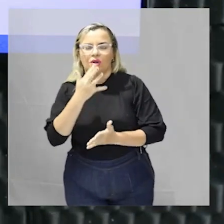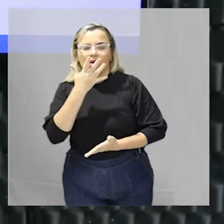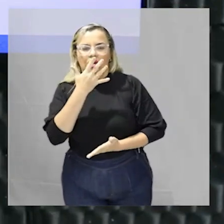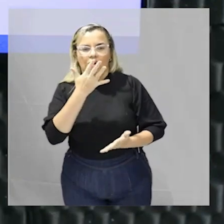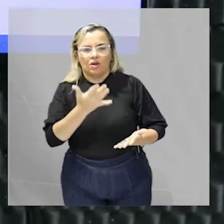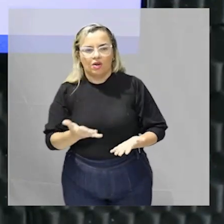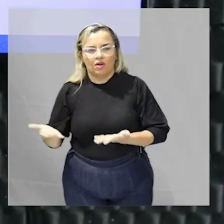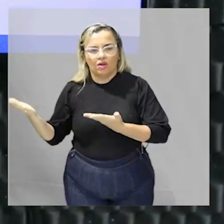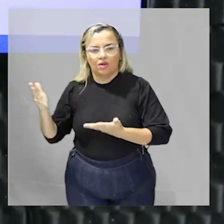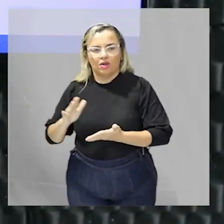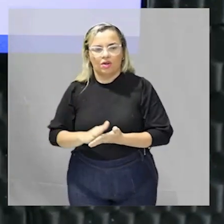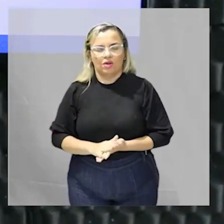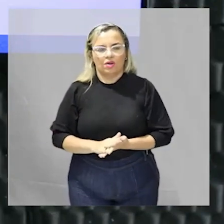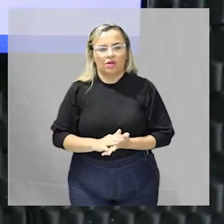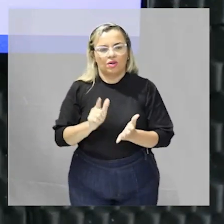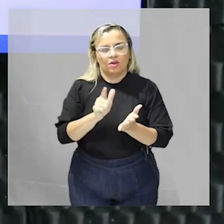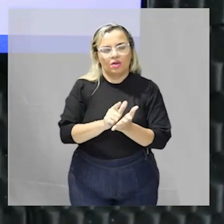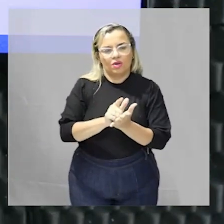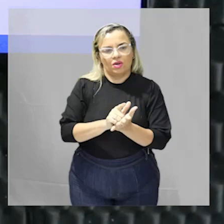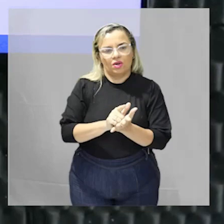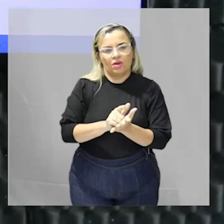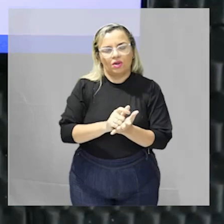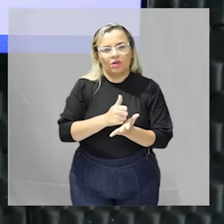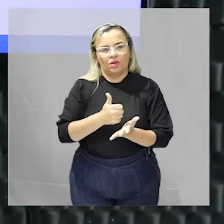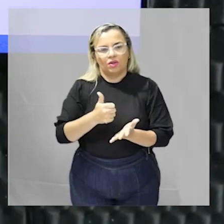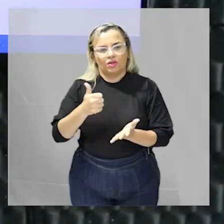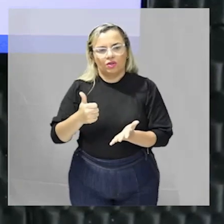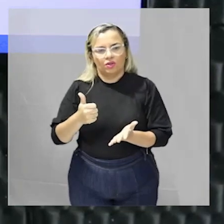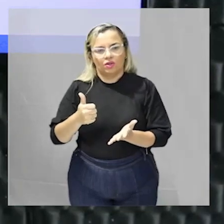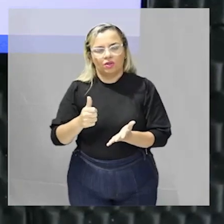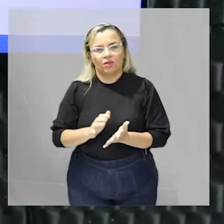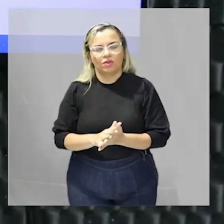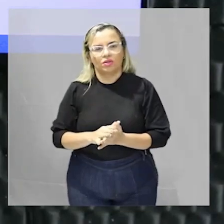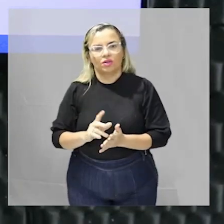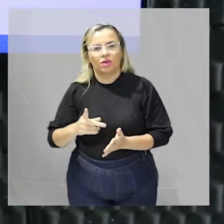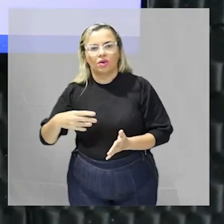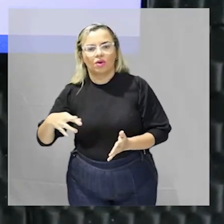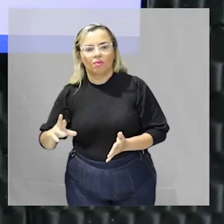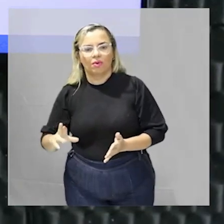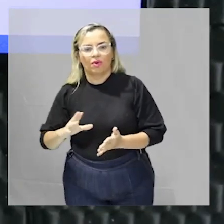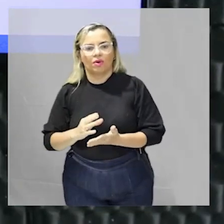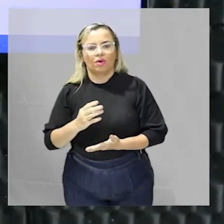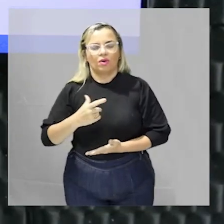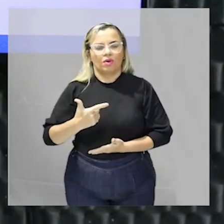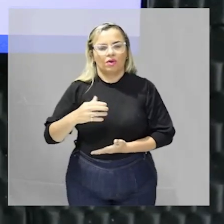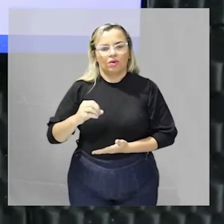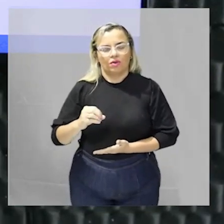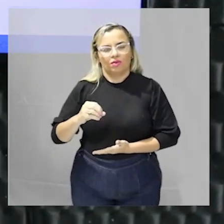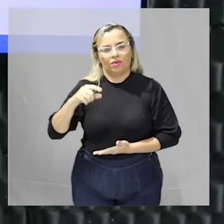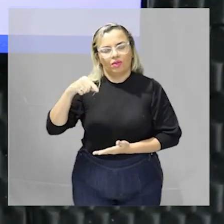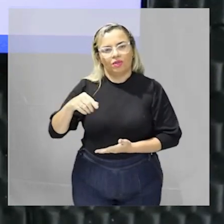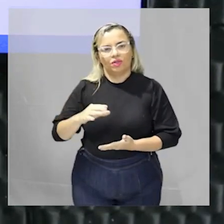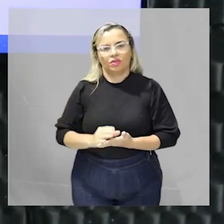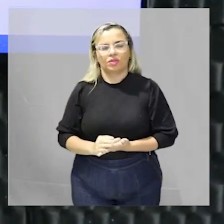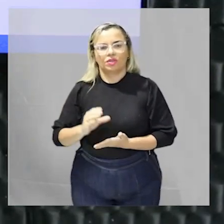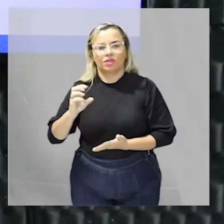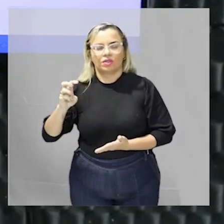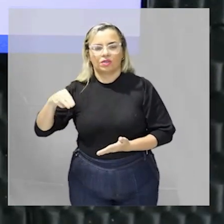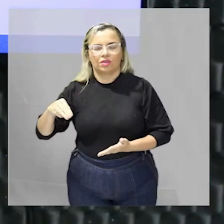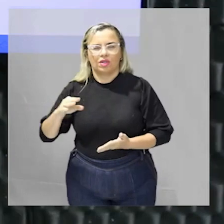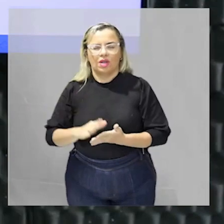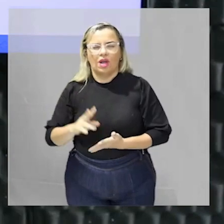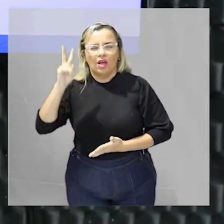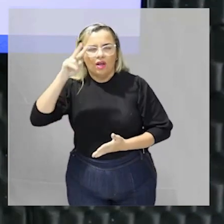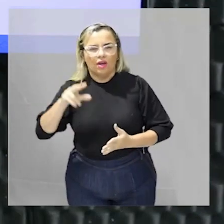11 por 20 centímetros, é pequenininho. Lembra o nosso cordel, né? O nosso cordel são livrinhos bem pequenos, tá?